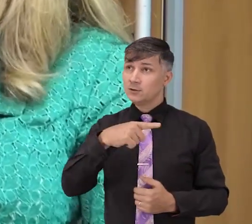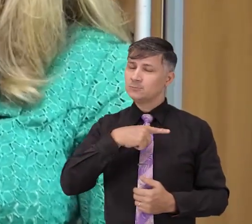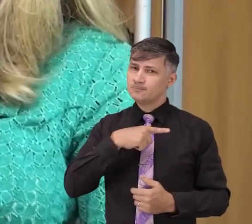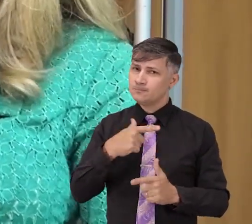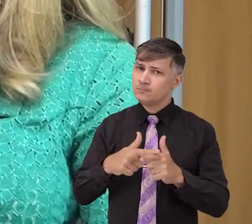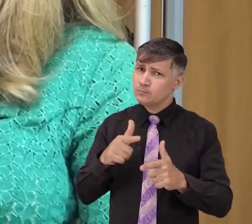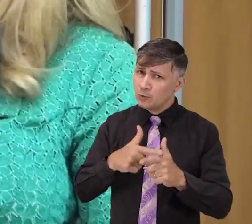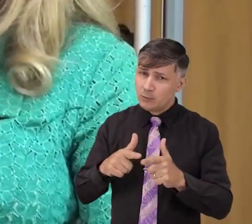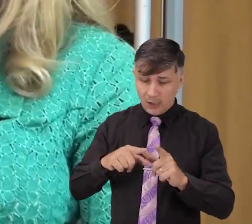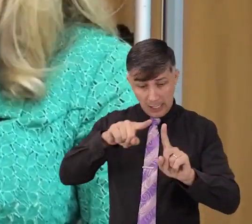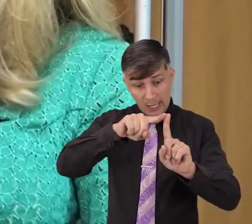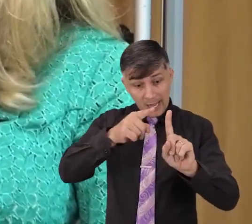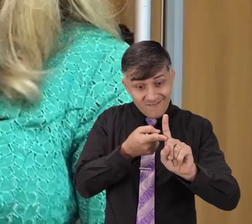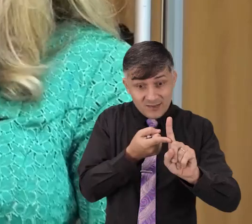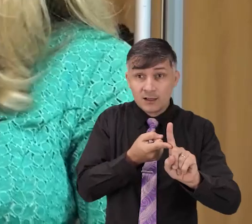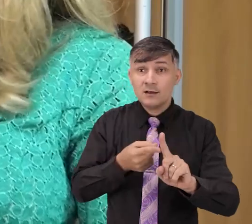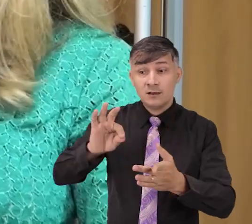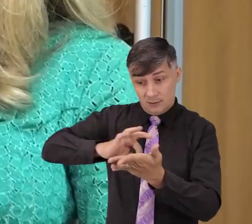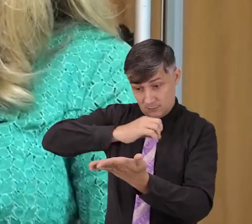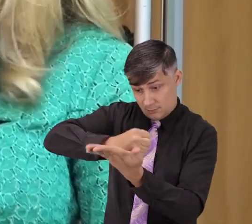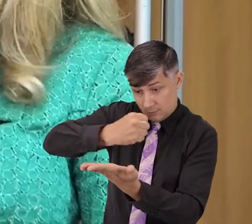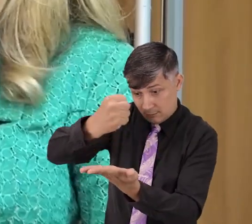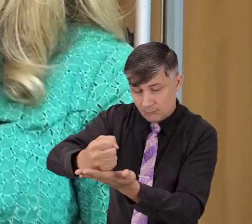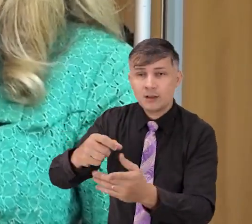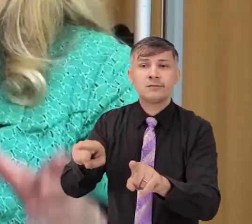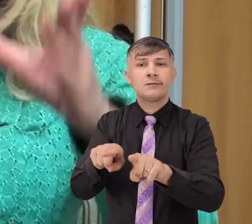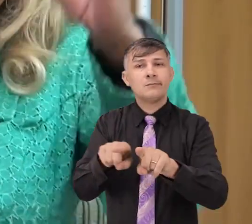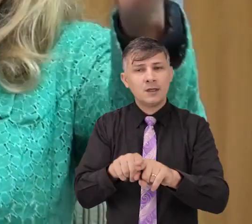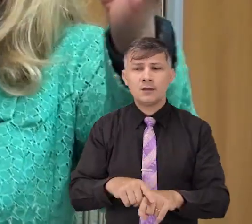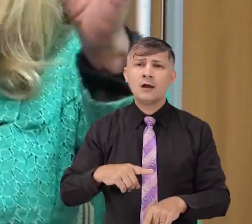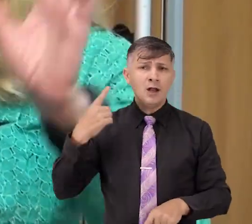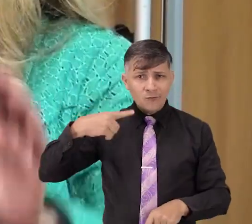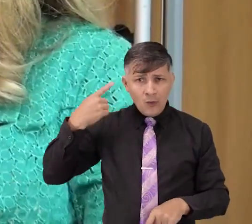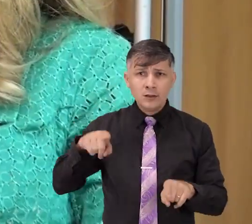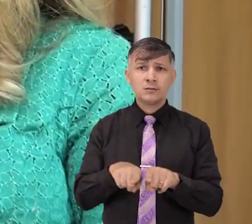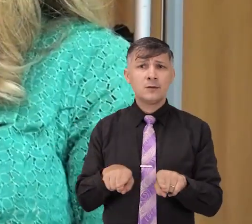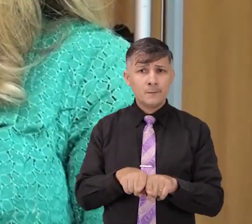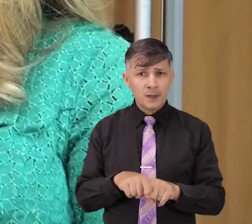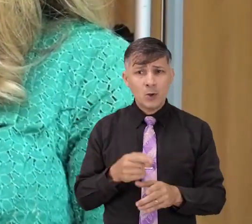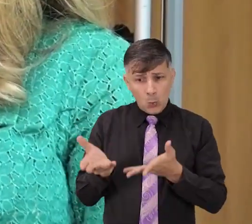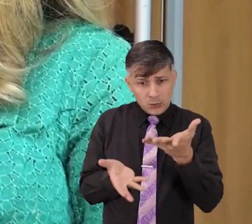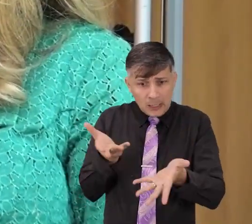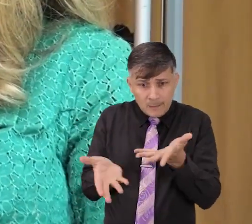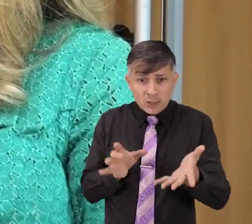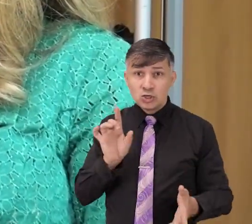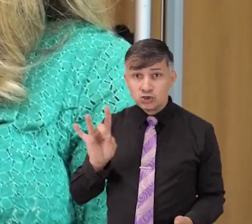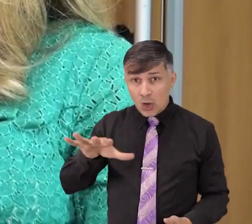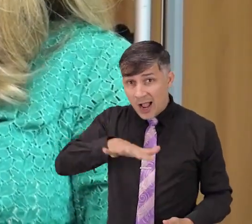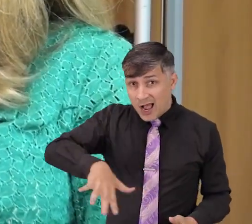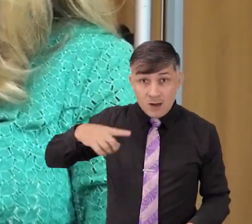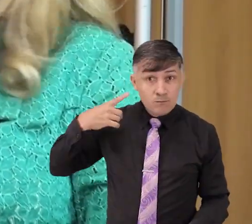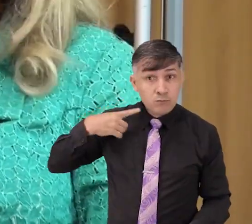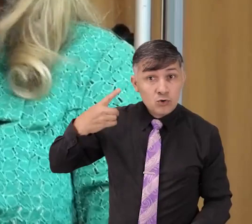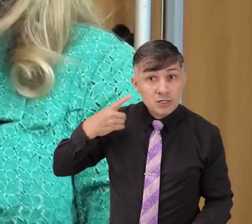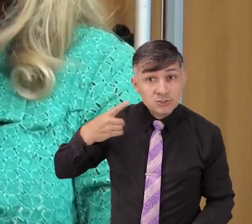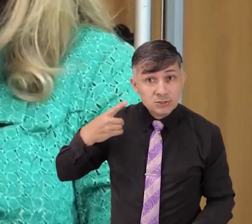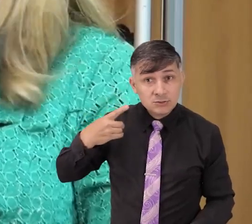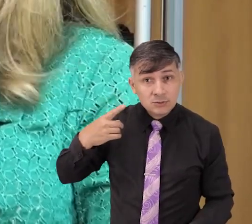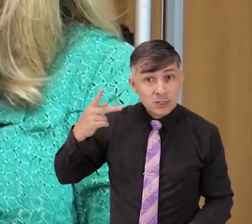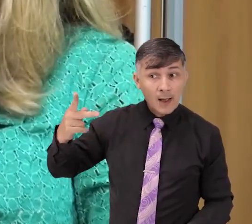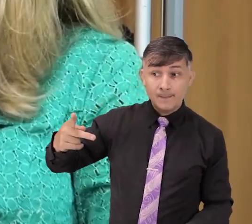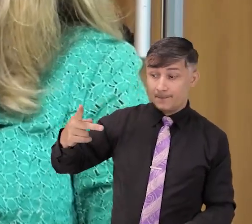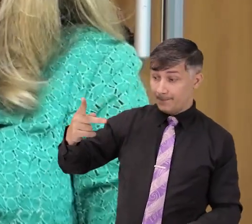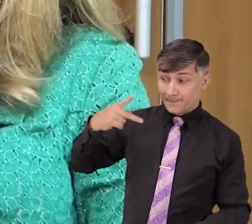os advogados, por isso que eu estou dizendo, o tratamento não é só na questão da política. A gente vê aí pelos partidos políticos. Né? Pelo